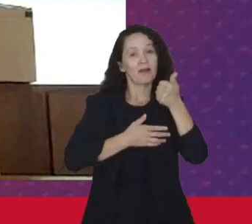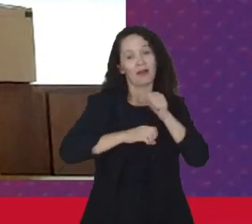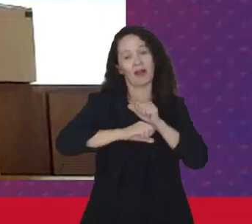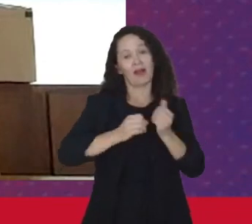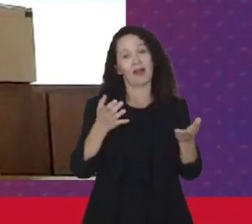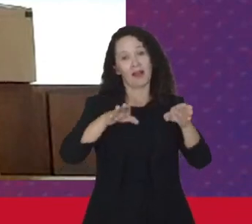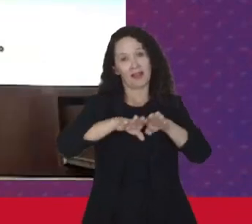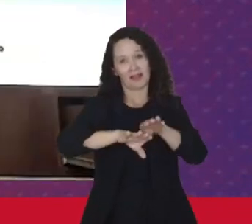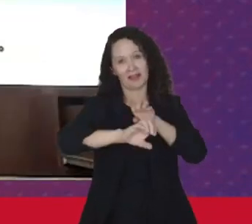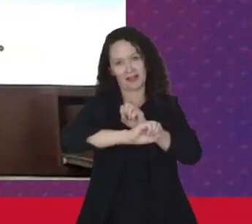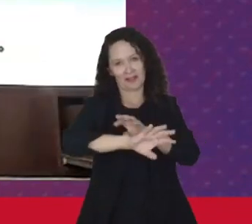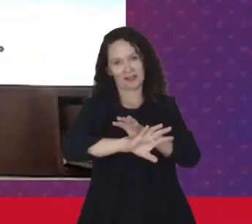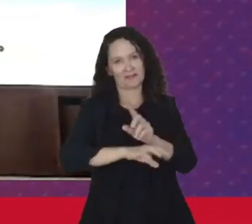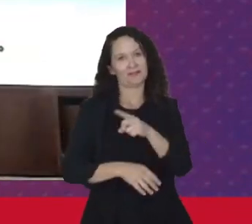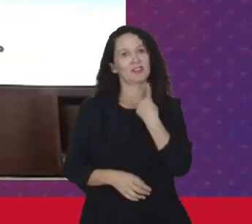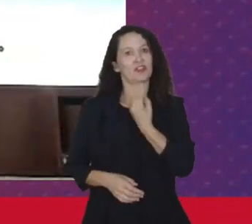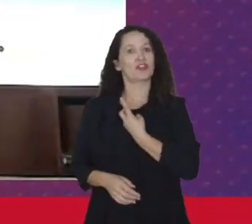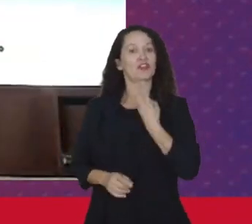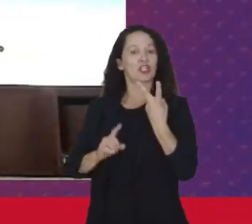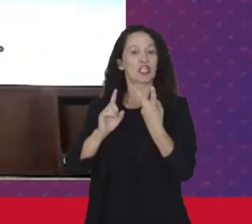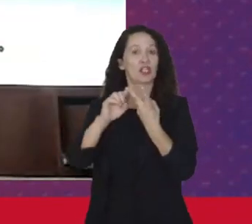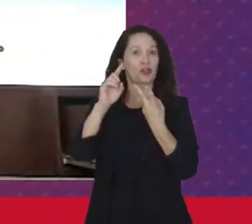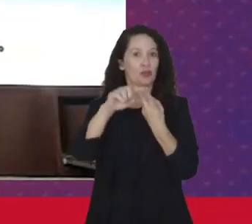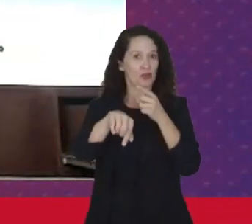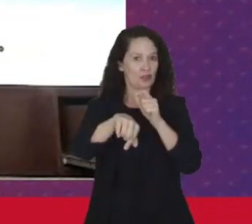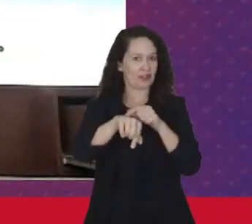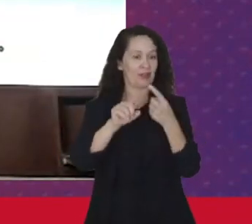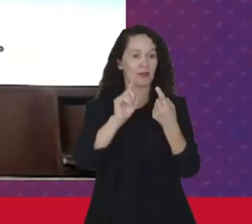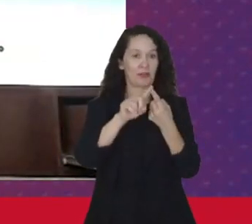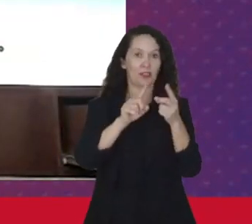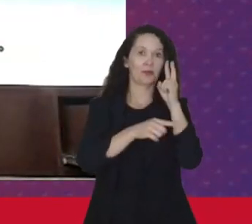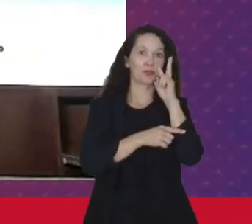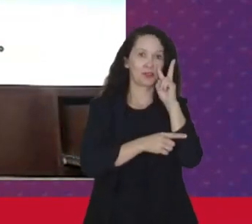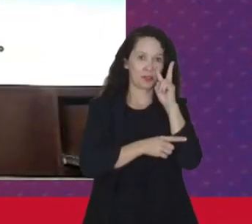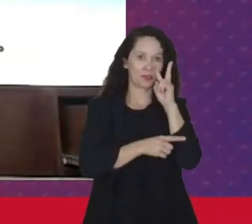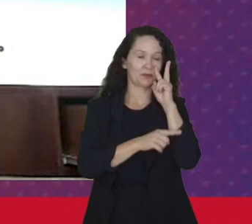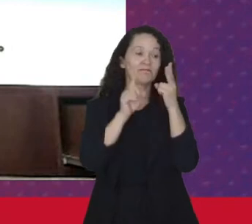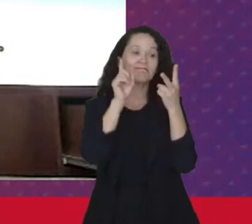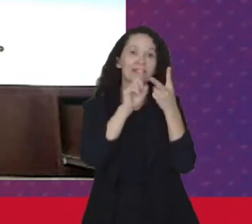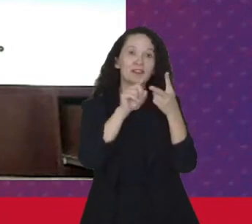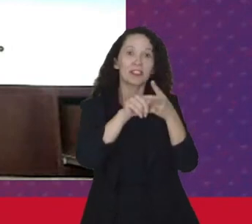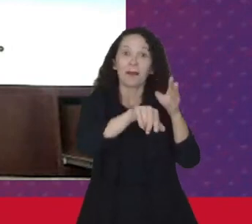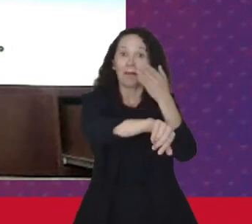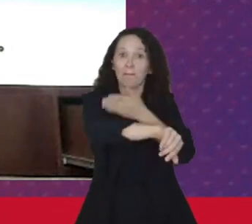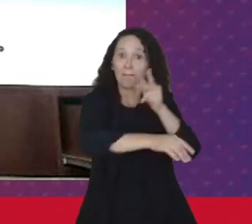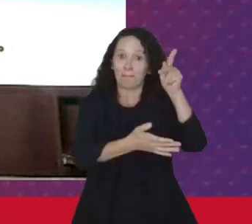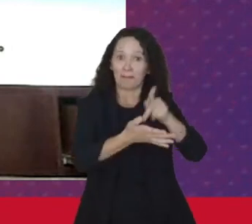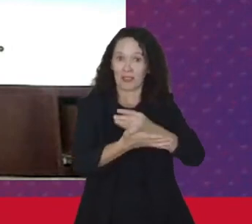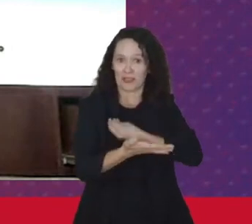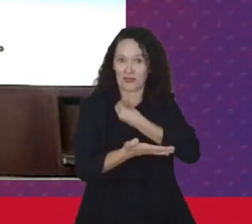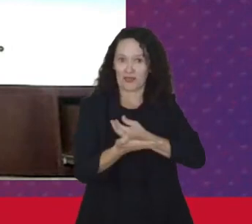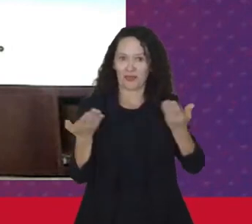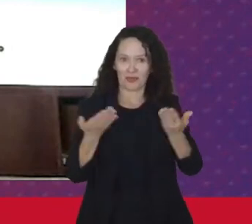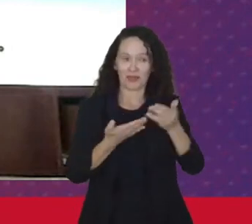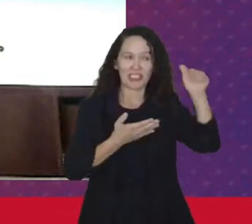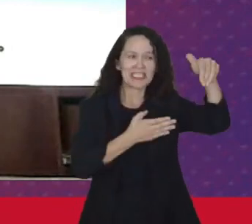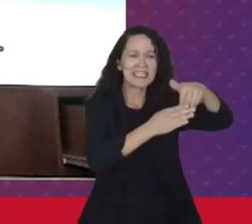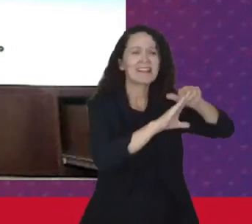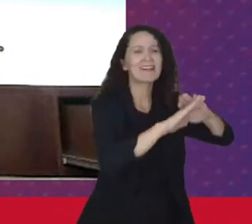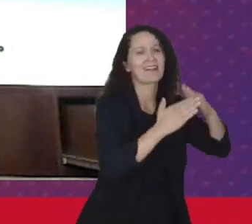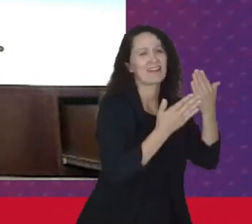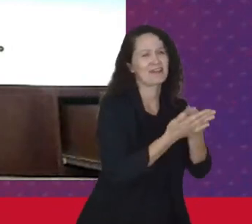educação inclusiva. A gente tem 2 tempos, né? O tempo histórico e o tempo prático. Lá na escola, no